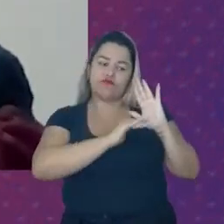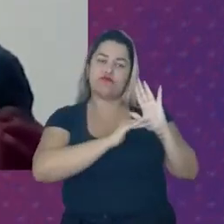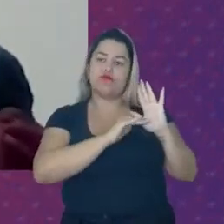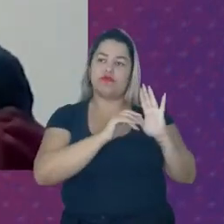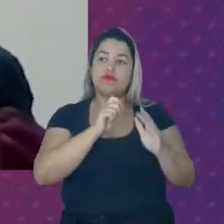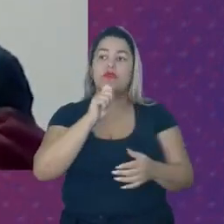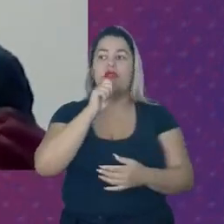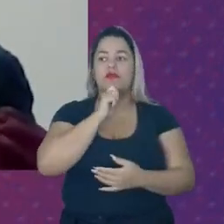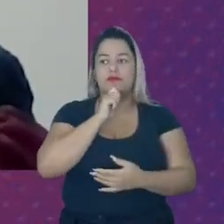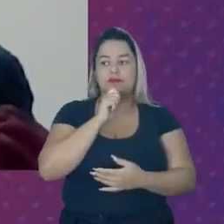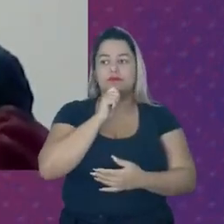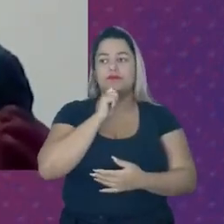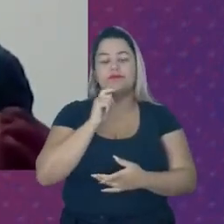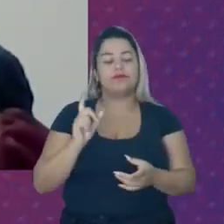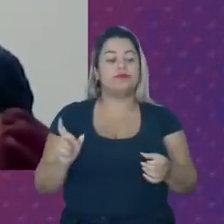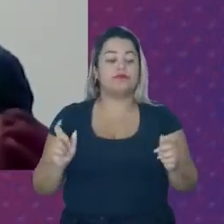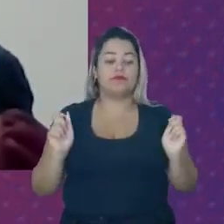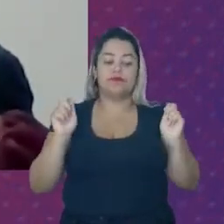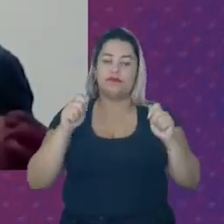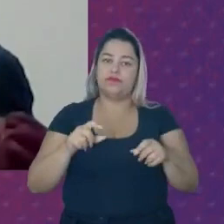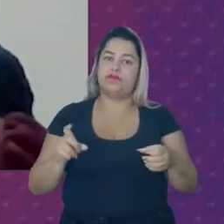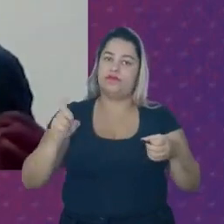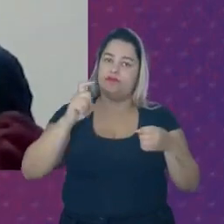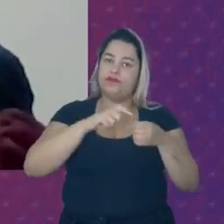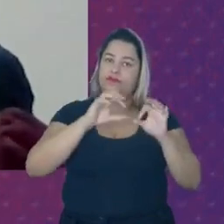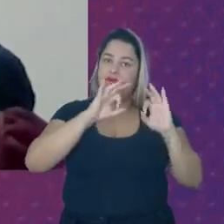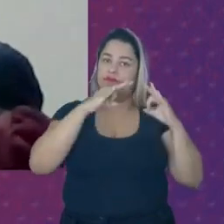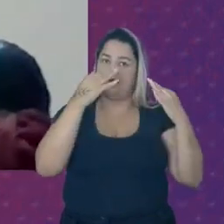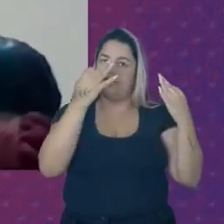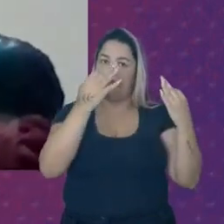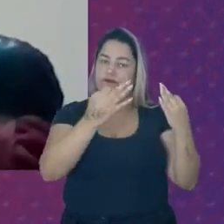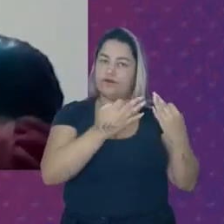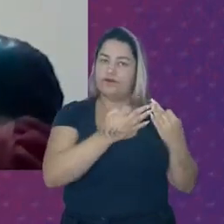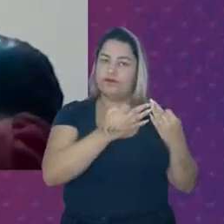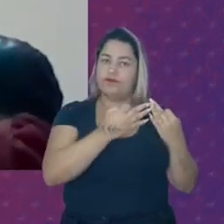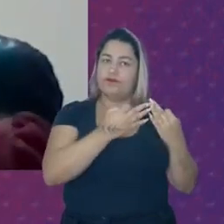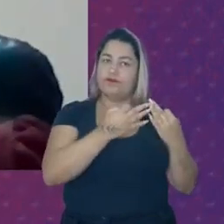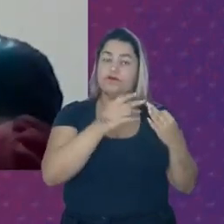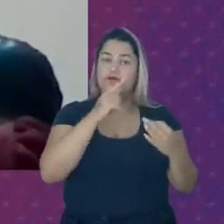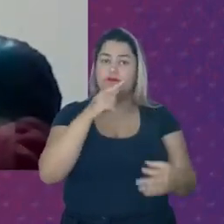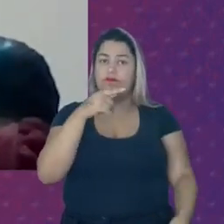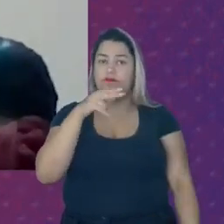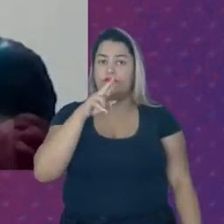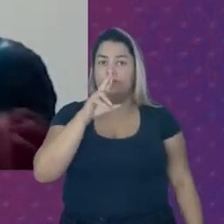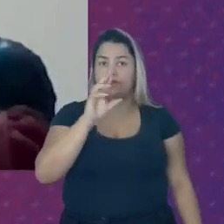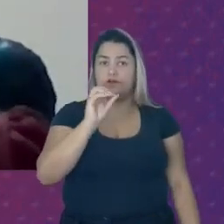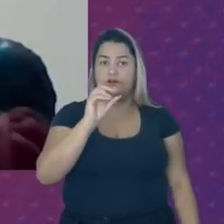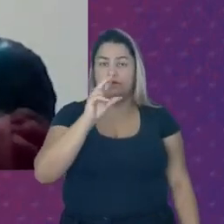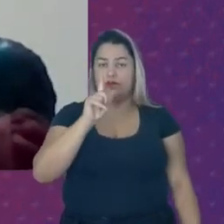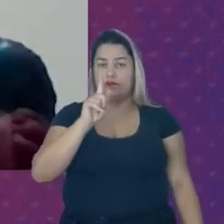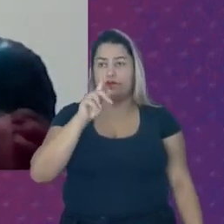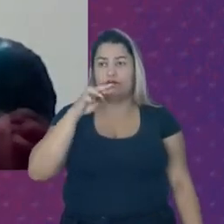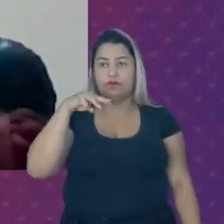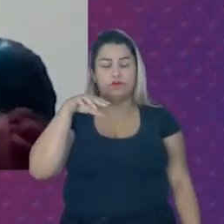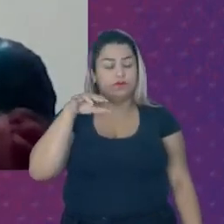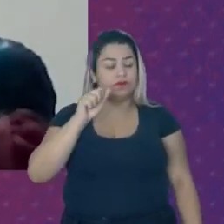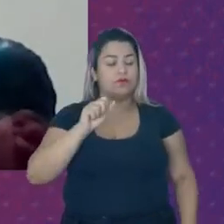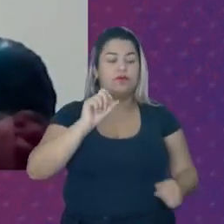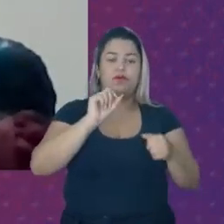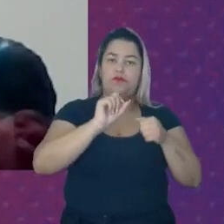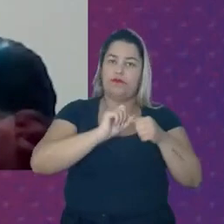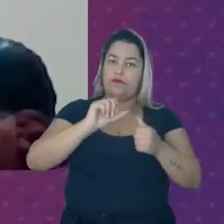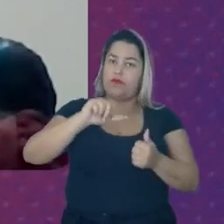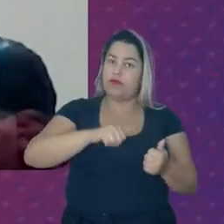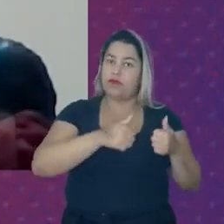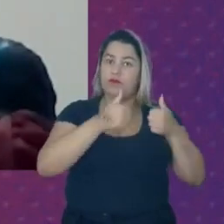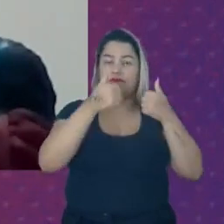gente precisa retomar junto às famílias que estão beneficiárias desse programa. Então, de fazer atualizações,